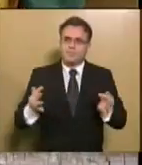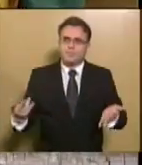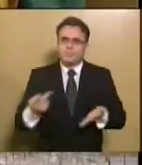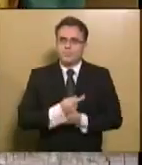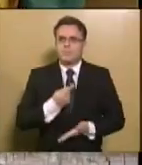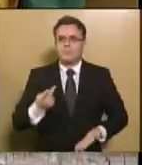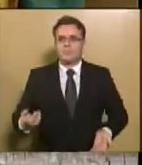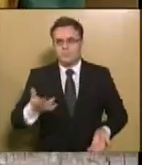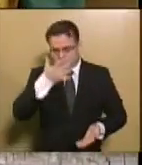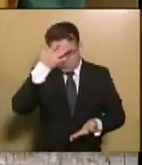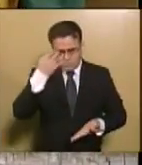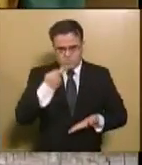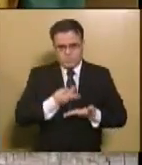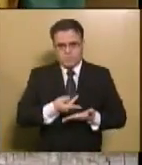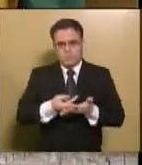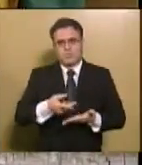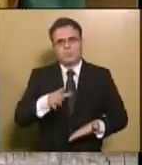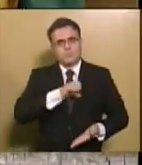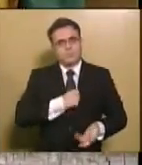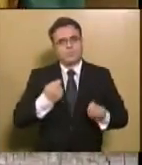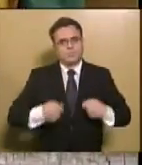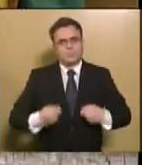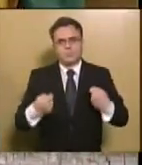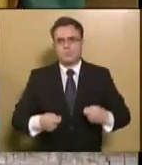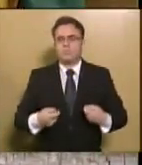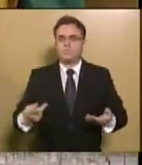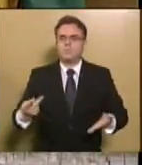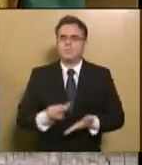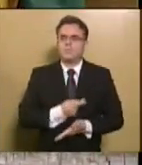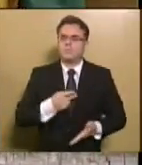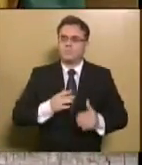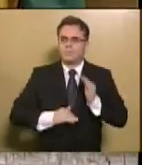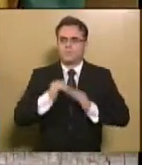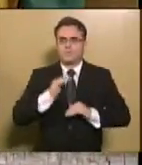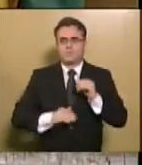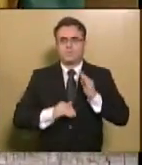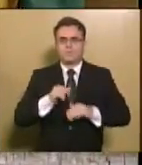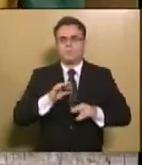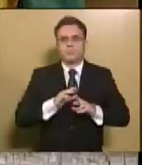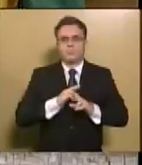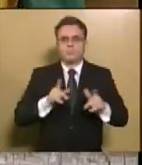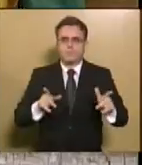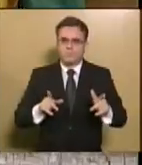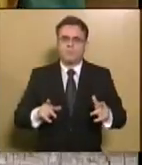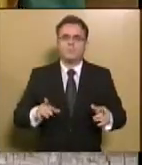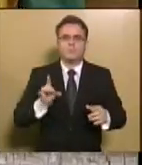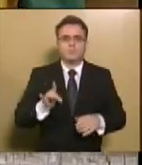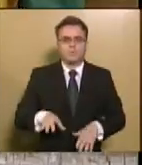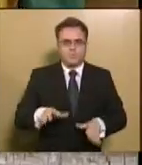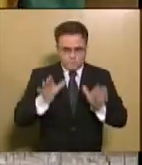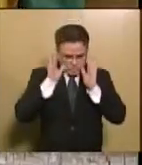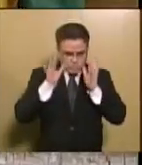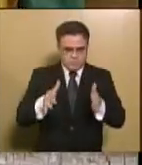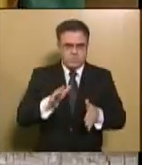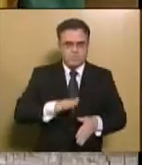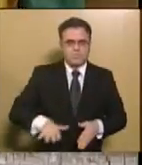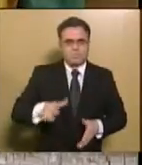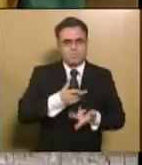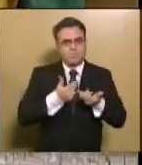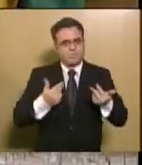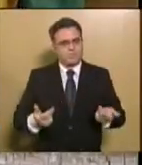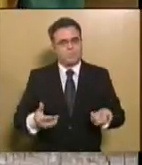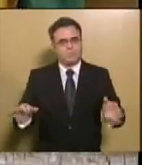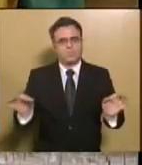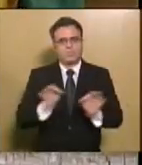do paciente com dedicação e amor se sentem realizados com sua profissão, diferentemente daqueles que só pensam em retorno financeiro. Concluiu